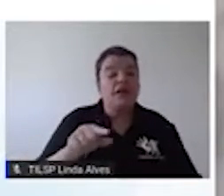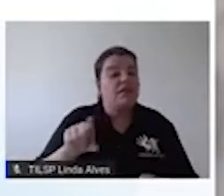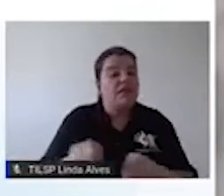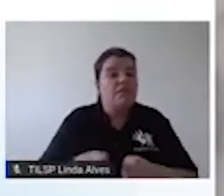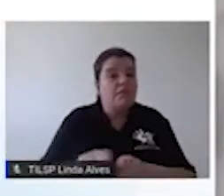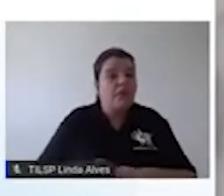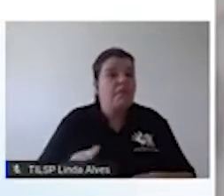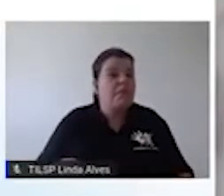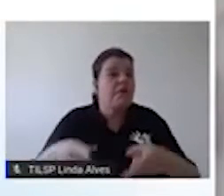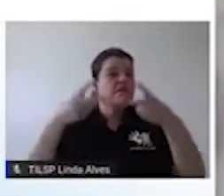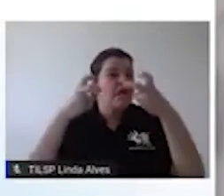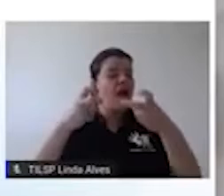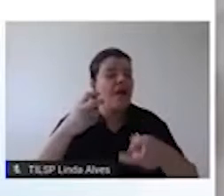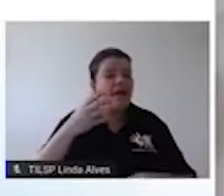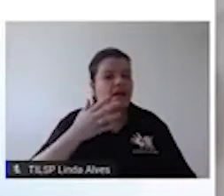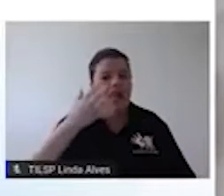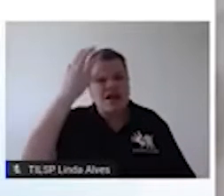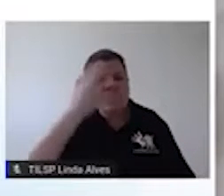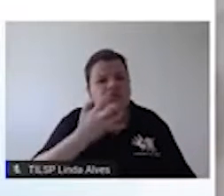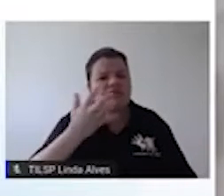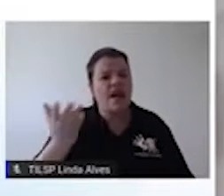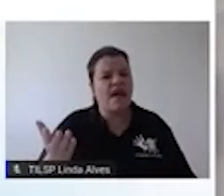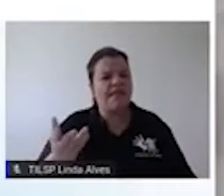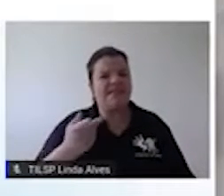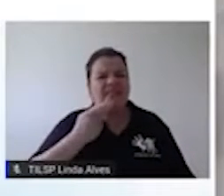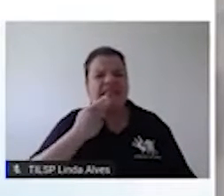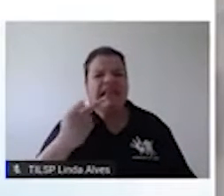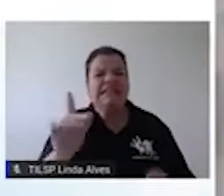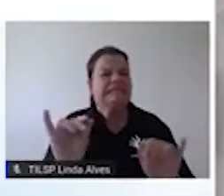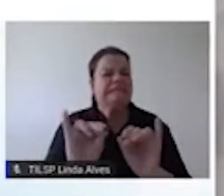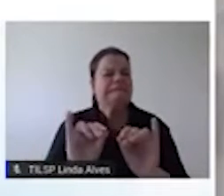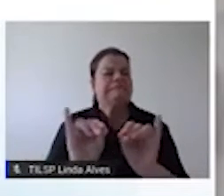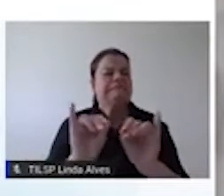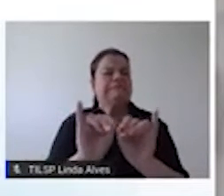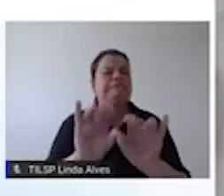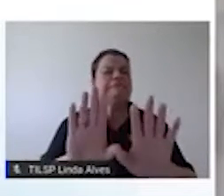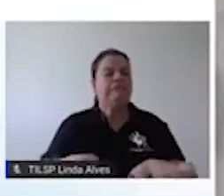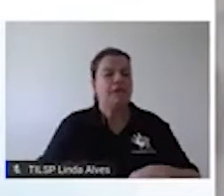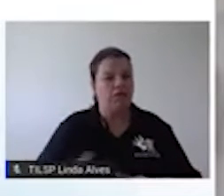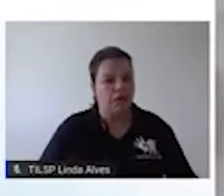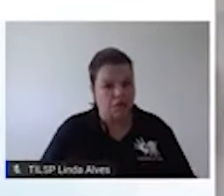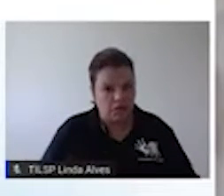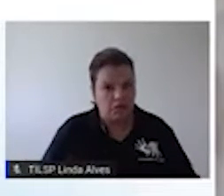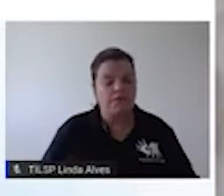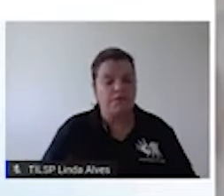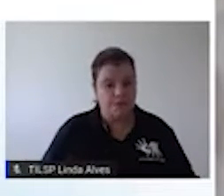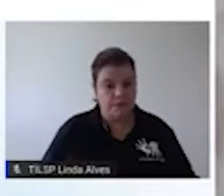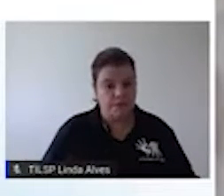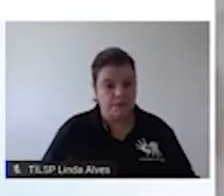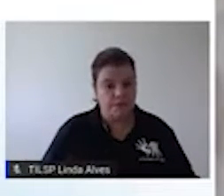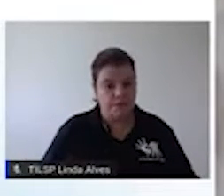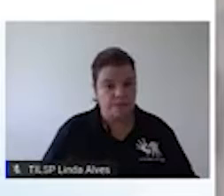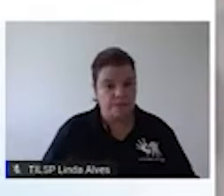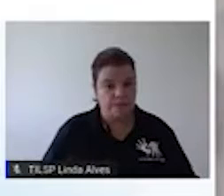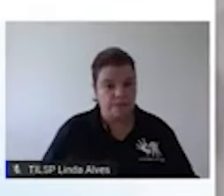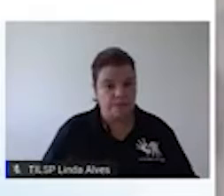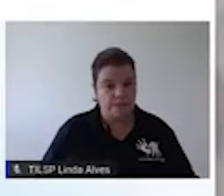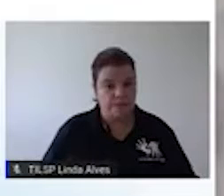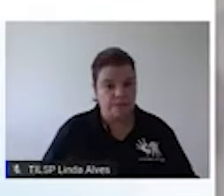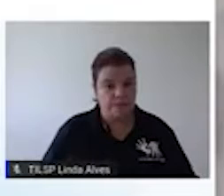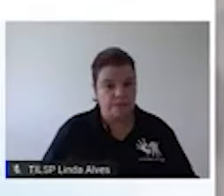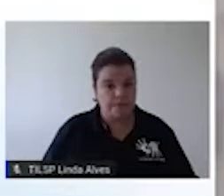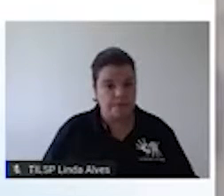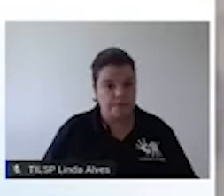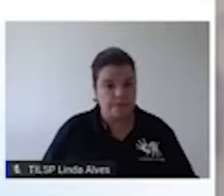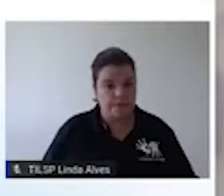do fenômeno que estava a acontecer, não é? E essa atitude, ela foi